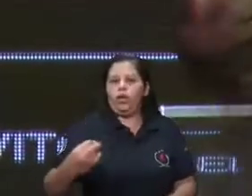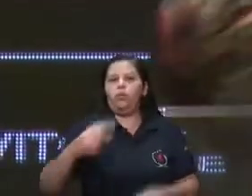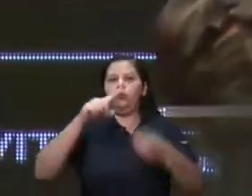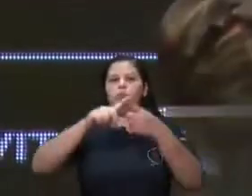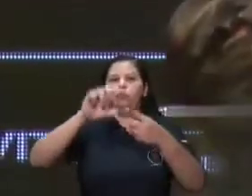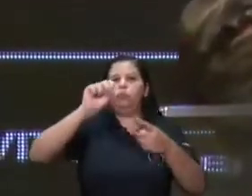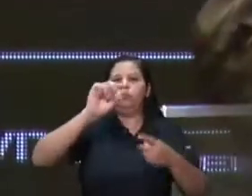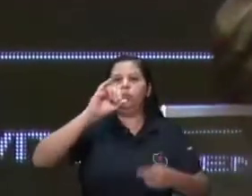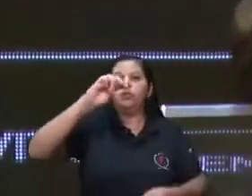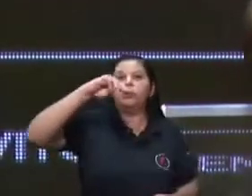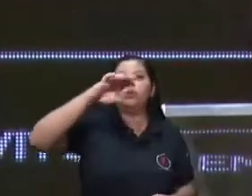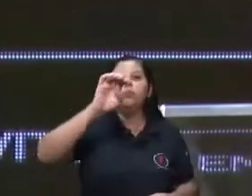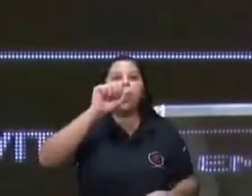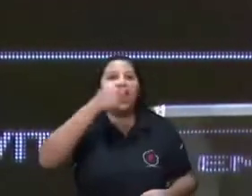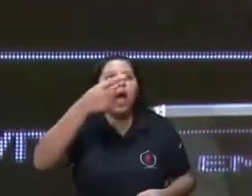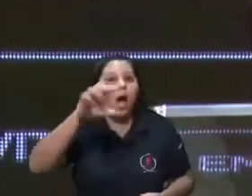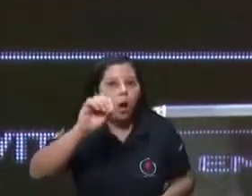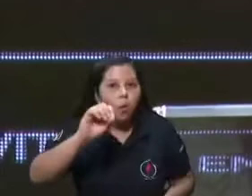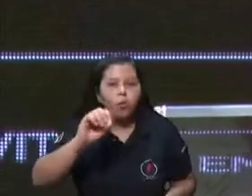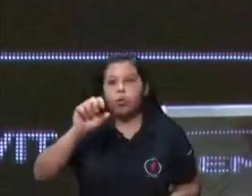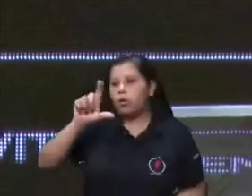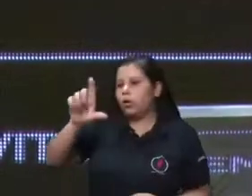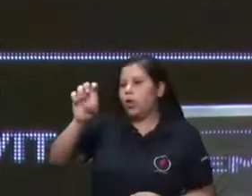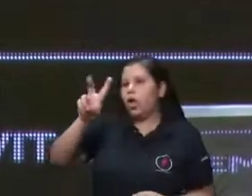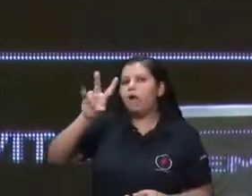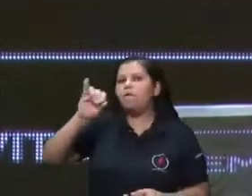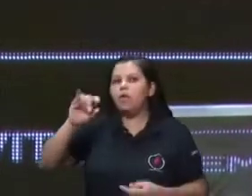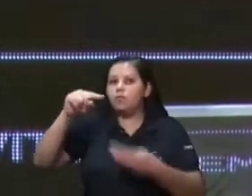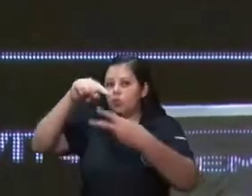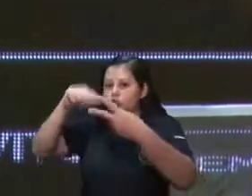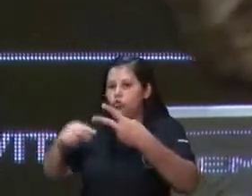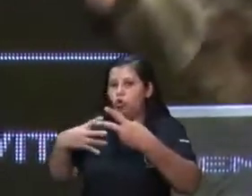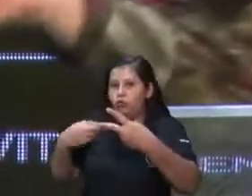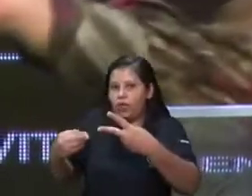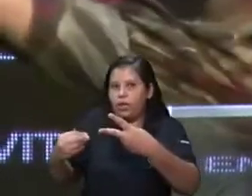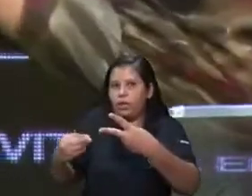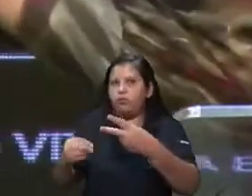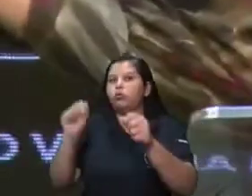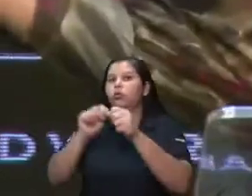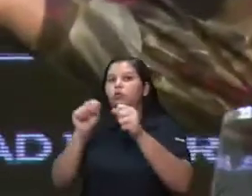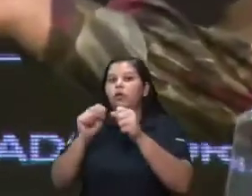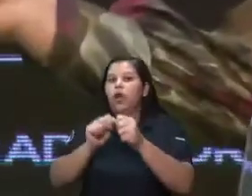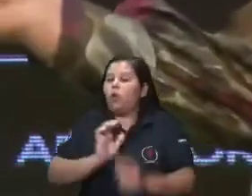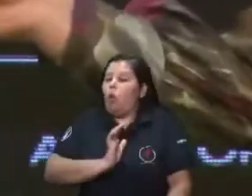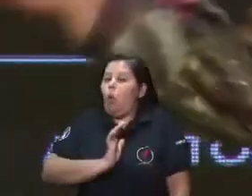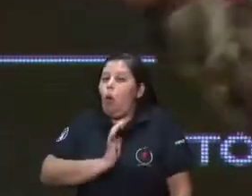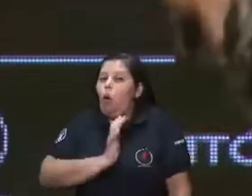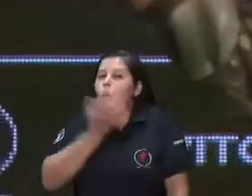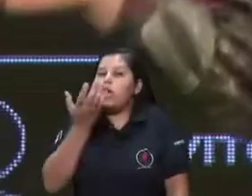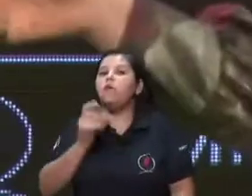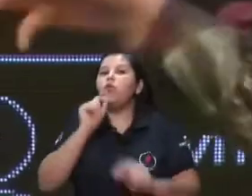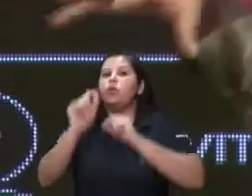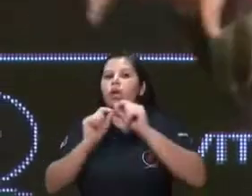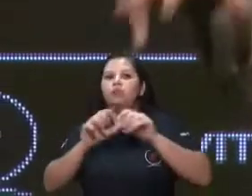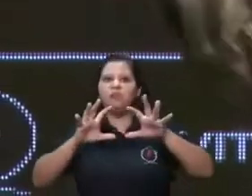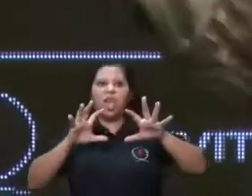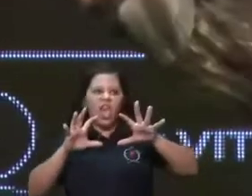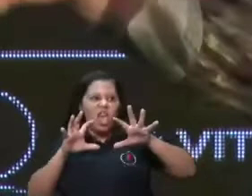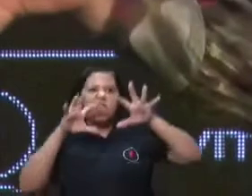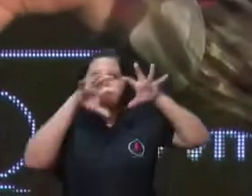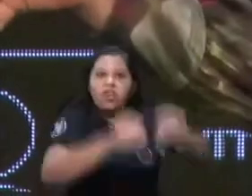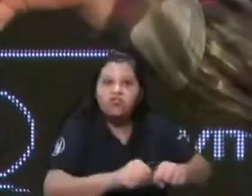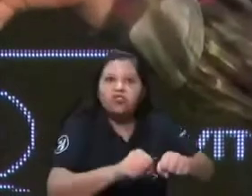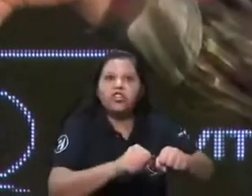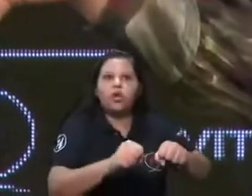algo deplorável, que foi a invasão em que eles mataram os homens de